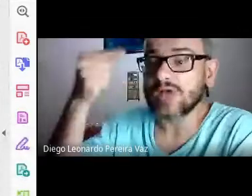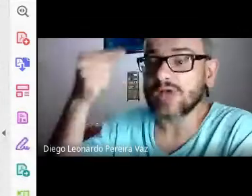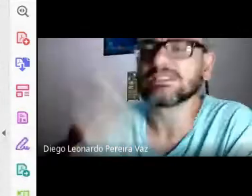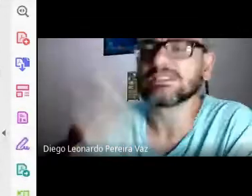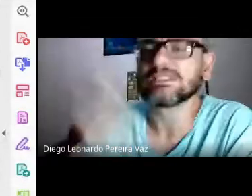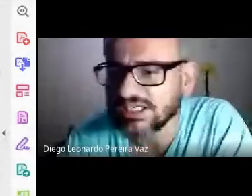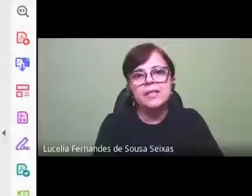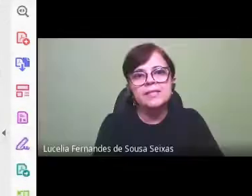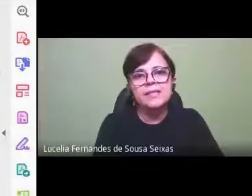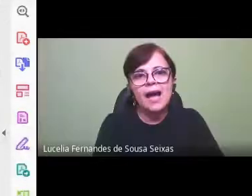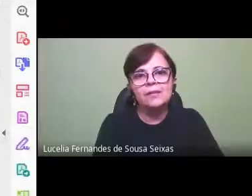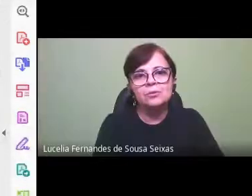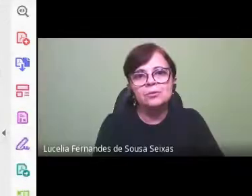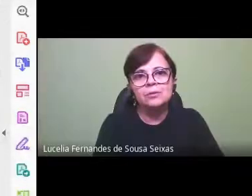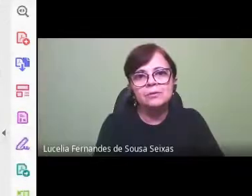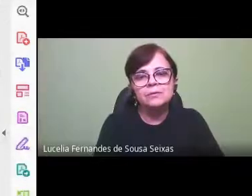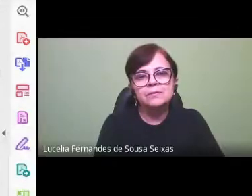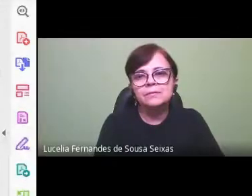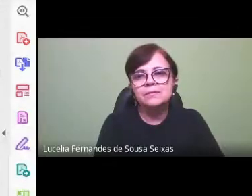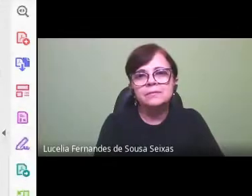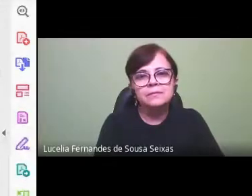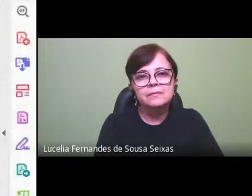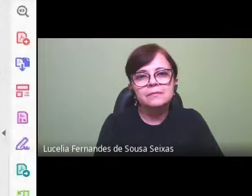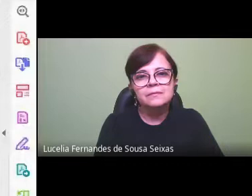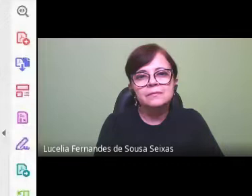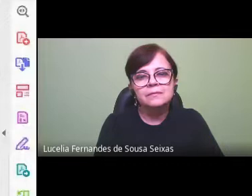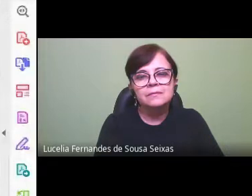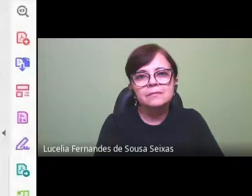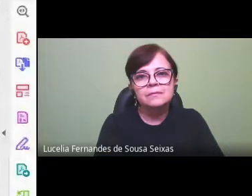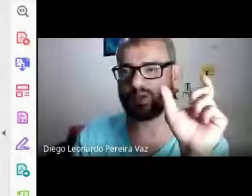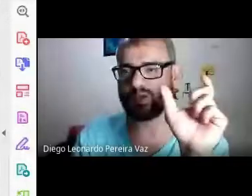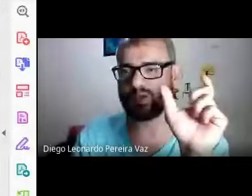Vamos, que significa? Estival, cansado.